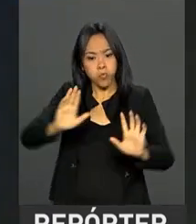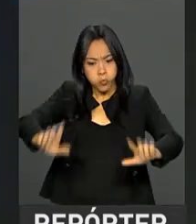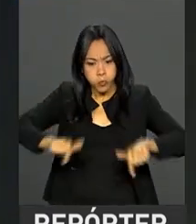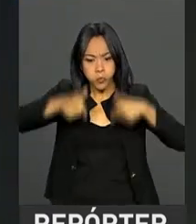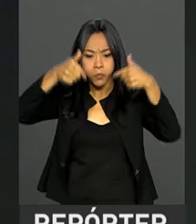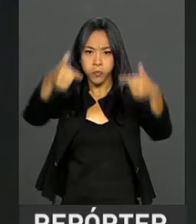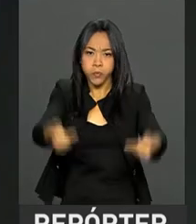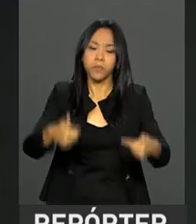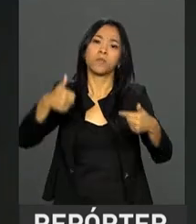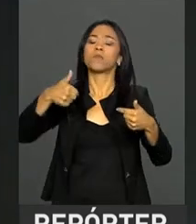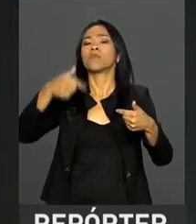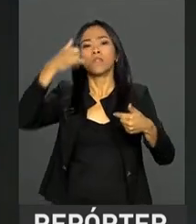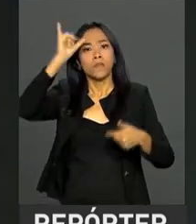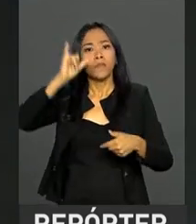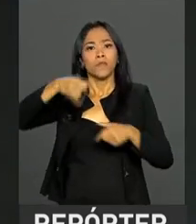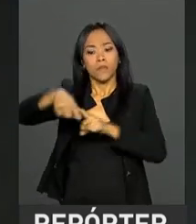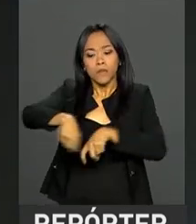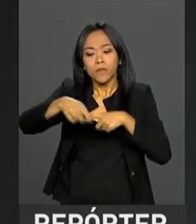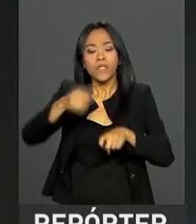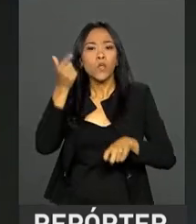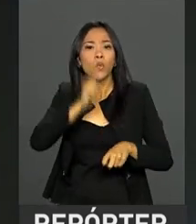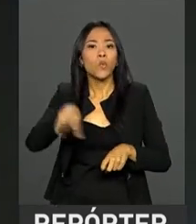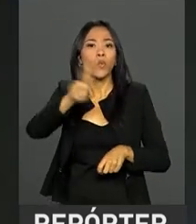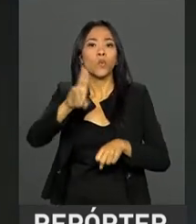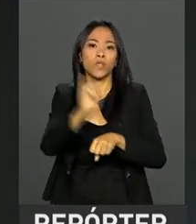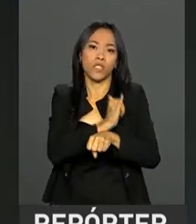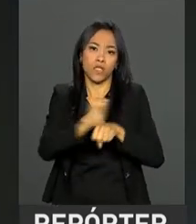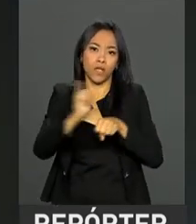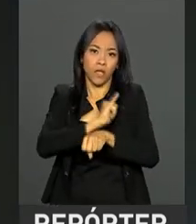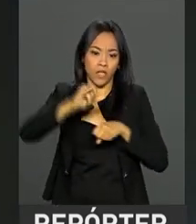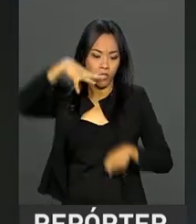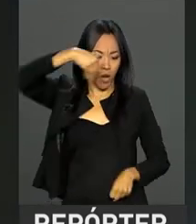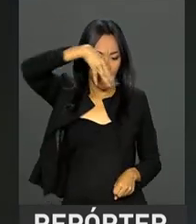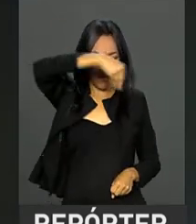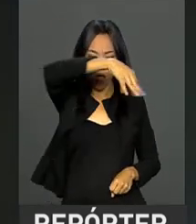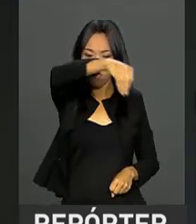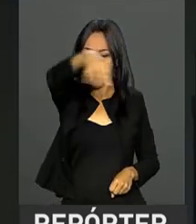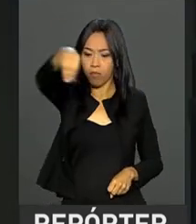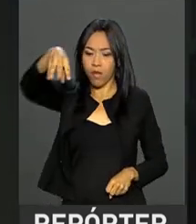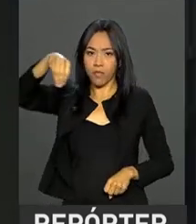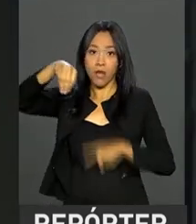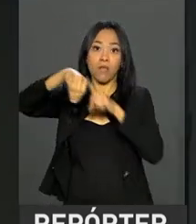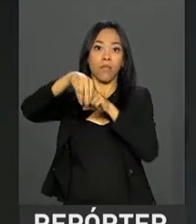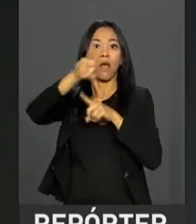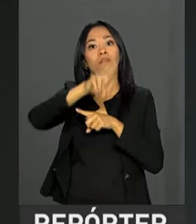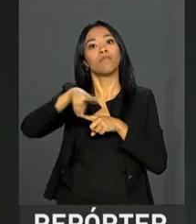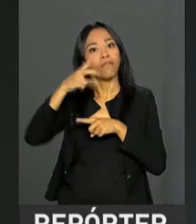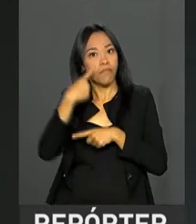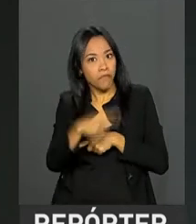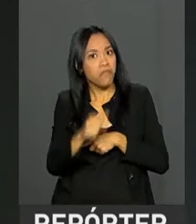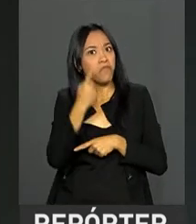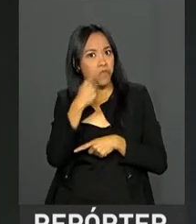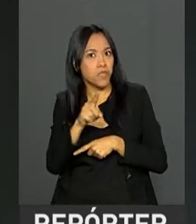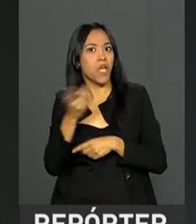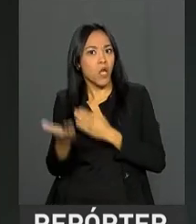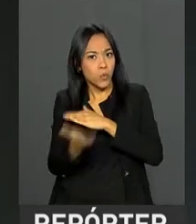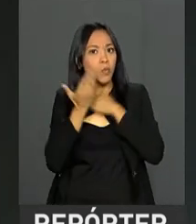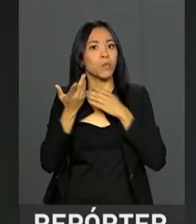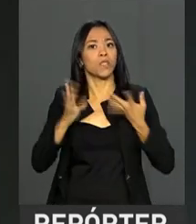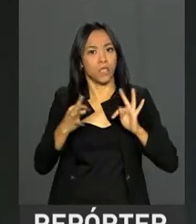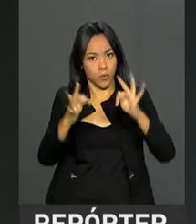utiliza mapeamento por satélite para explicar como os avanços da tecnologia de telecomunicações colaboram com o crescimento